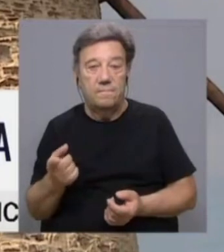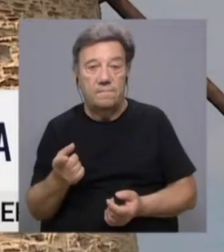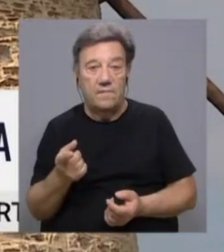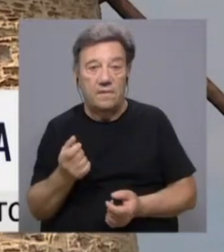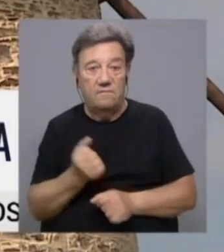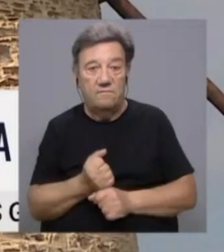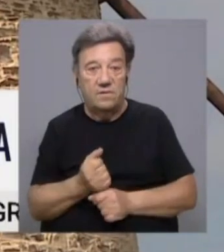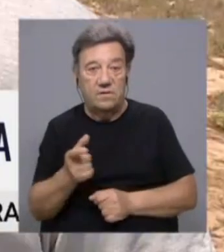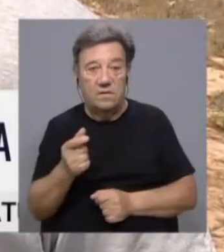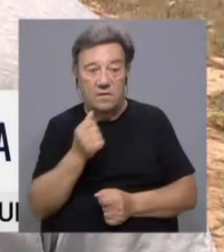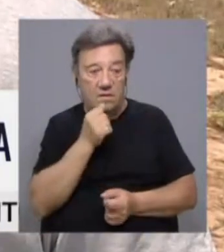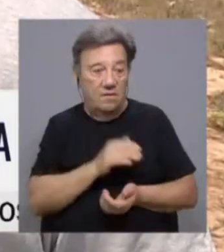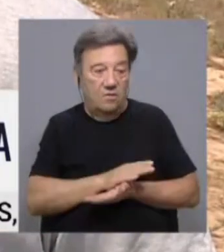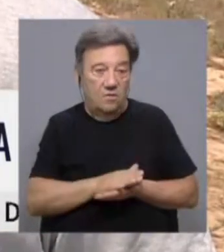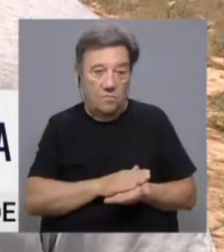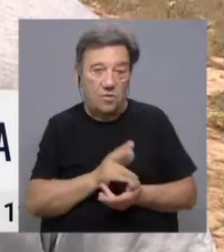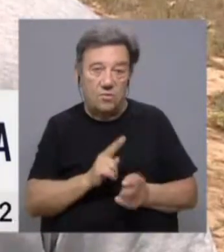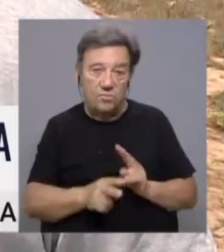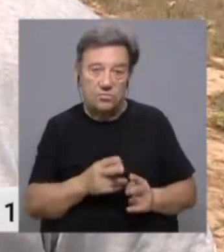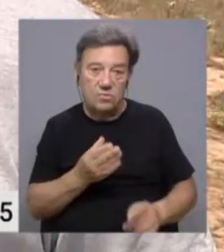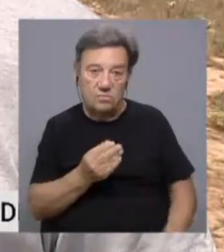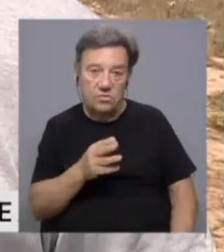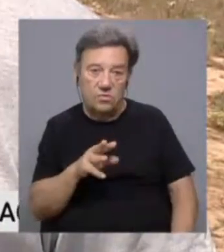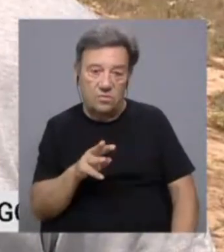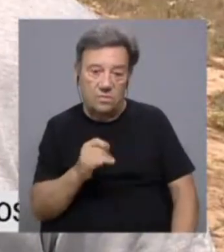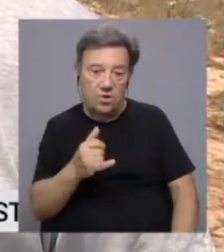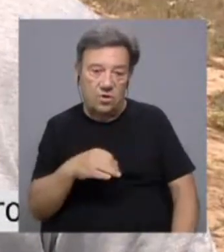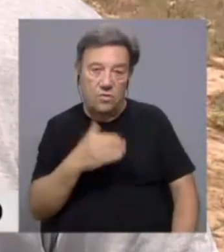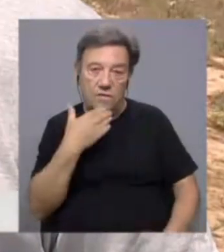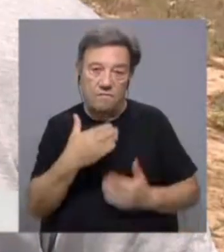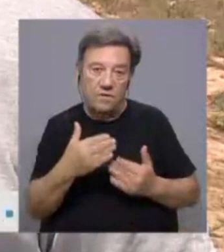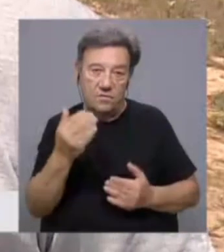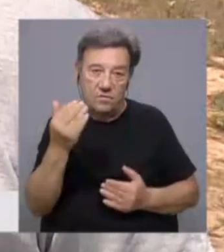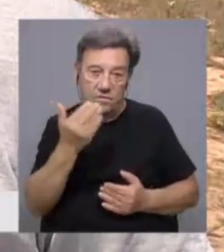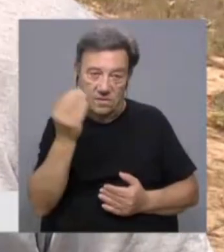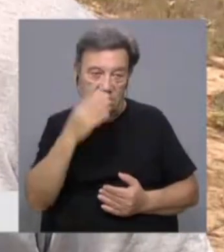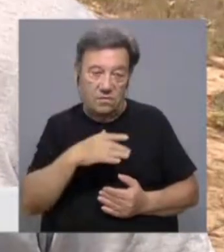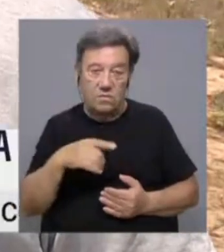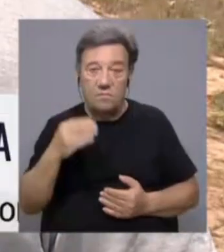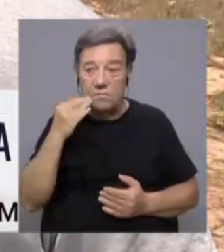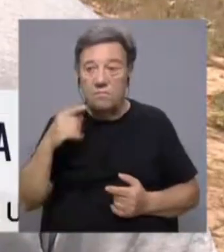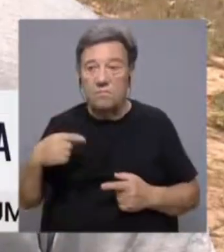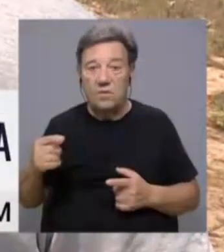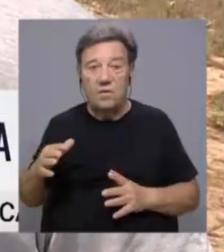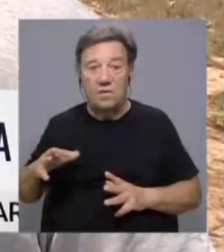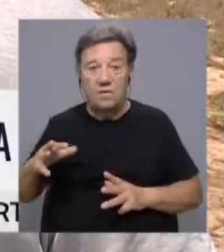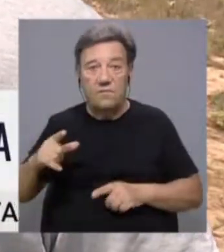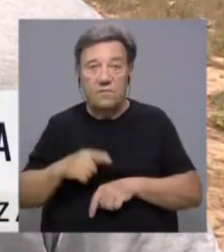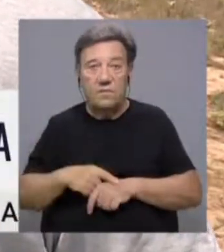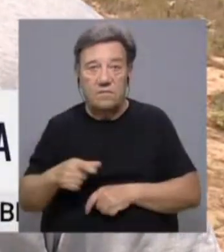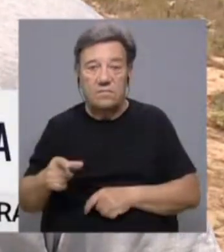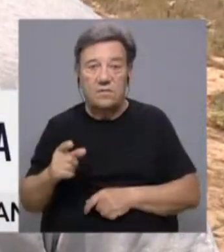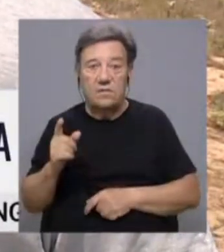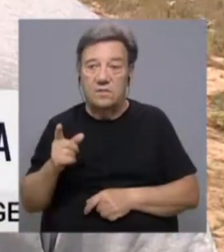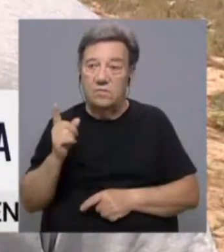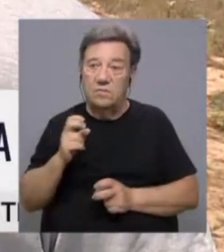para fazer as moagens e construíram-se muitos moinhos de vento na nossa região. Depois, com a evolução dos tempos, com a chegada